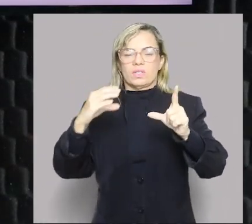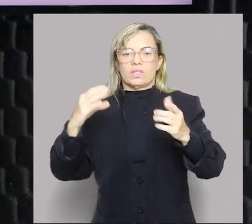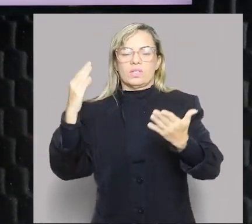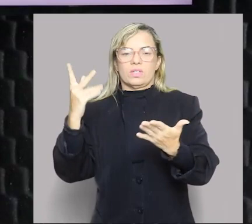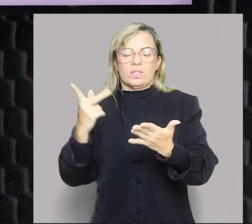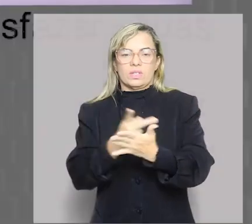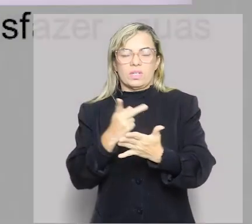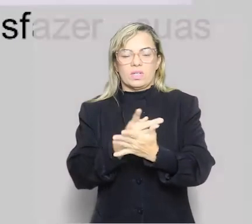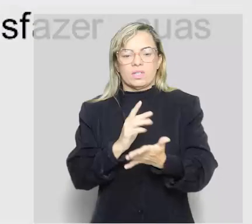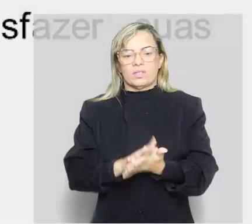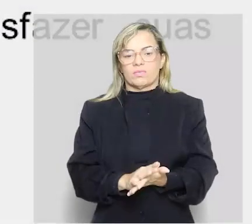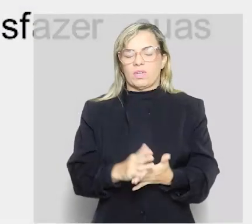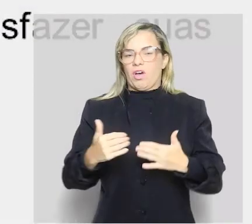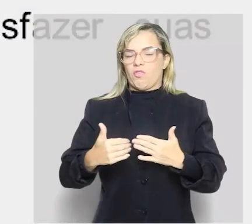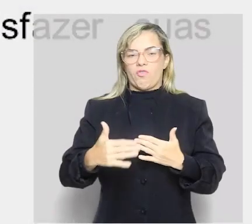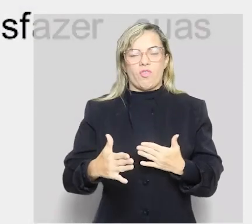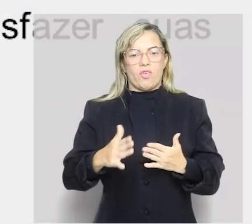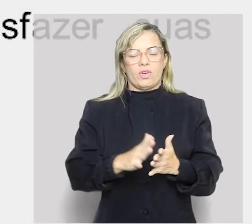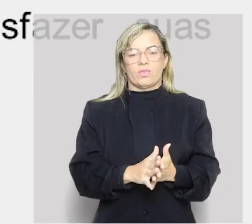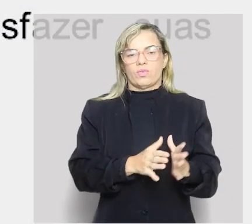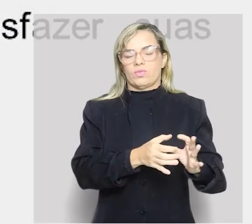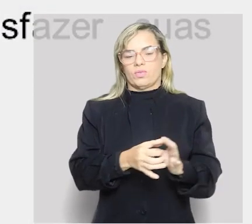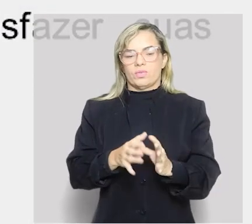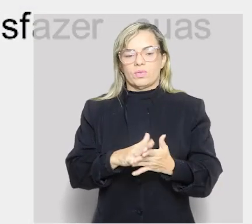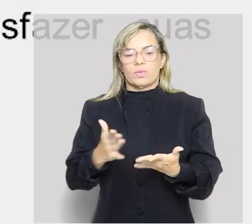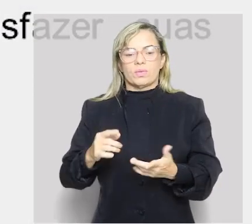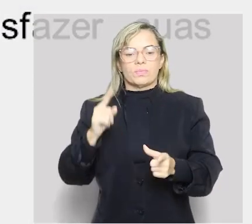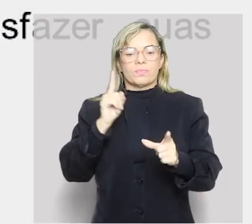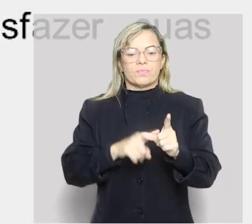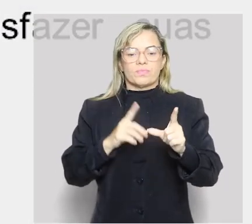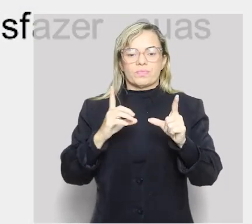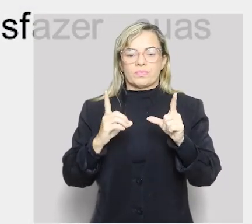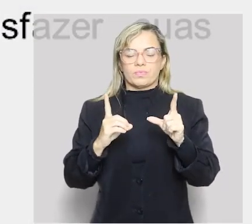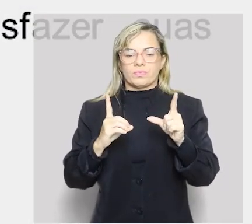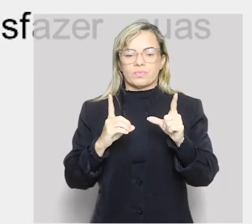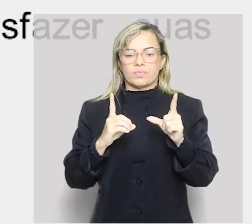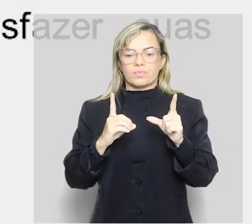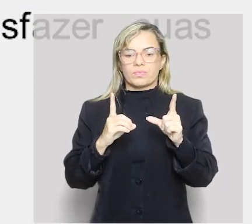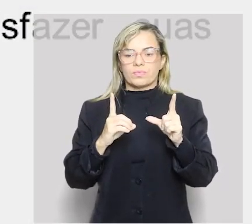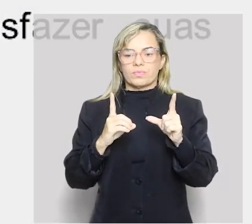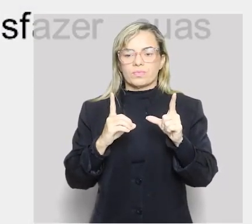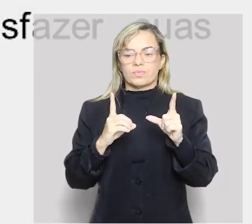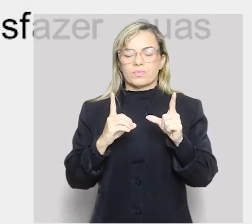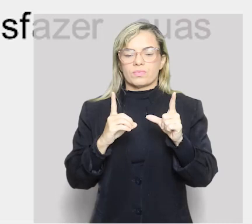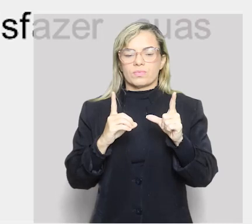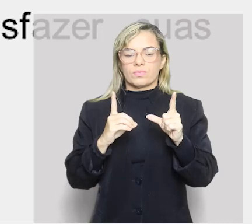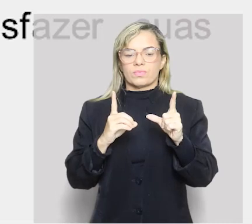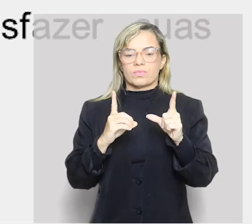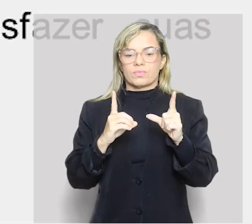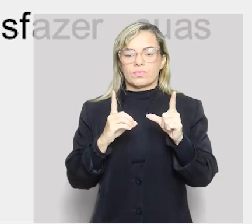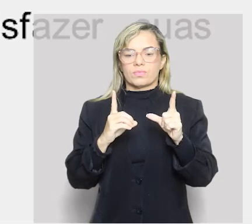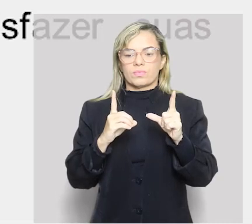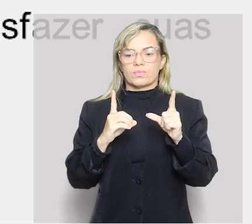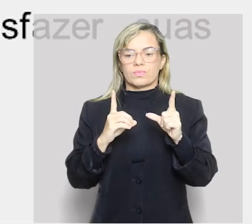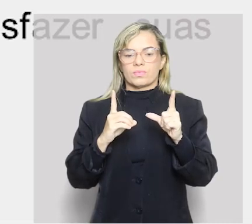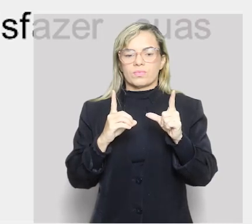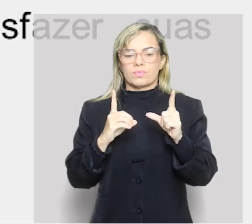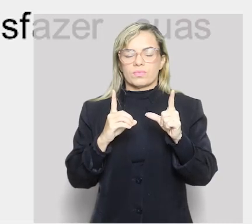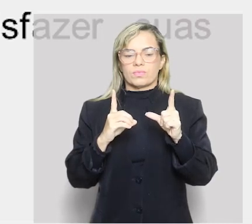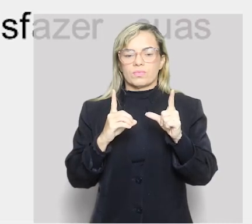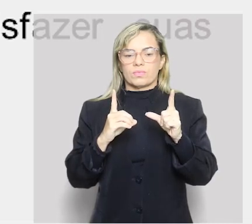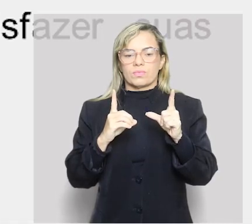ONU. O lixo eletrônico é formado por resíduos de equipamentos eletrônicos, como computadores